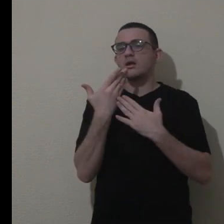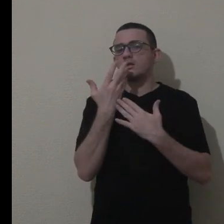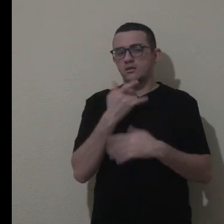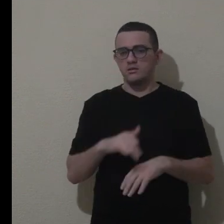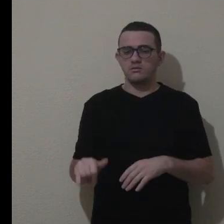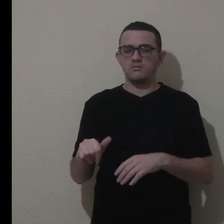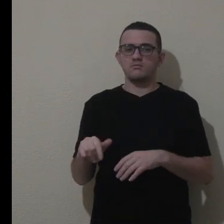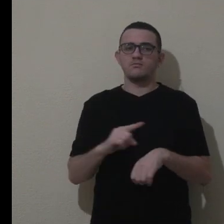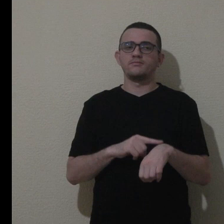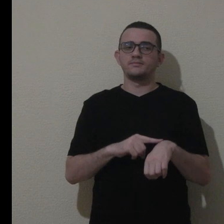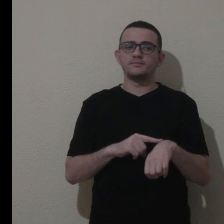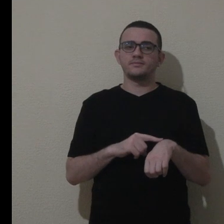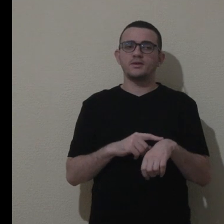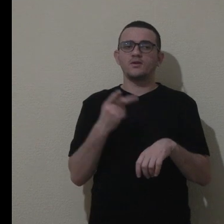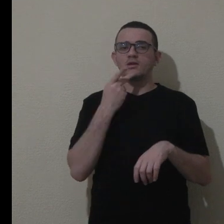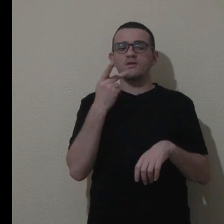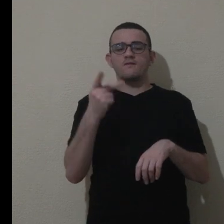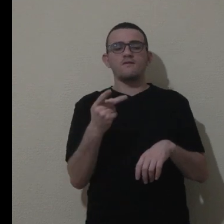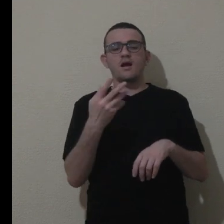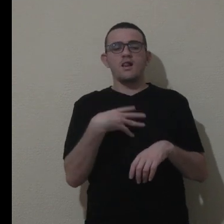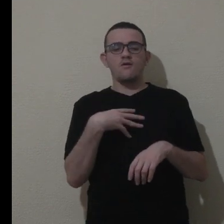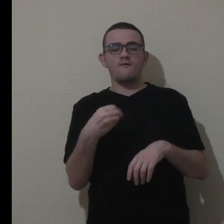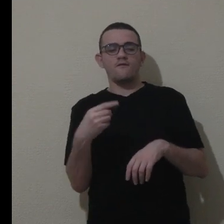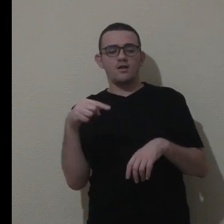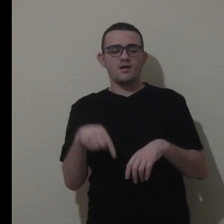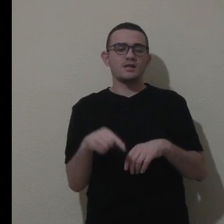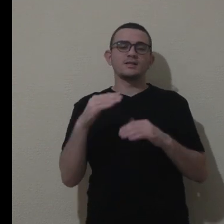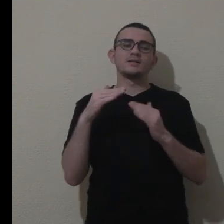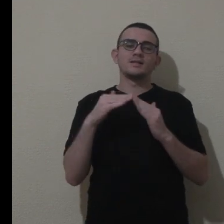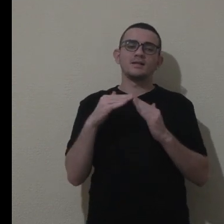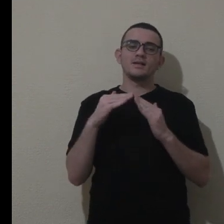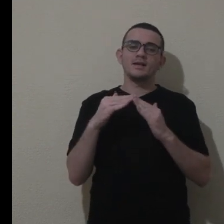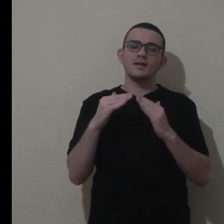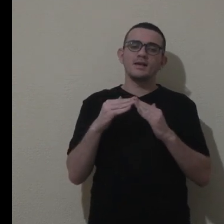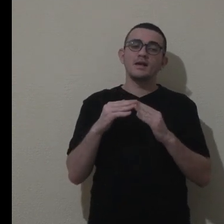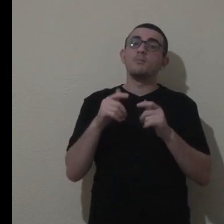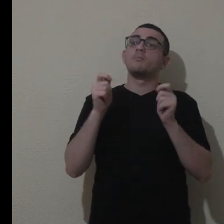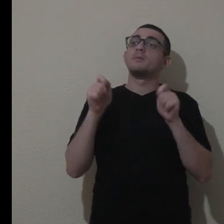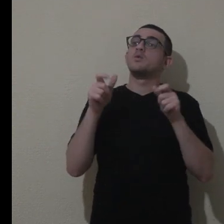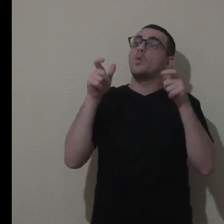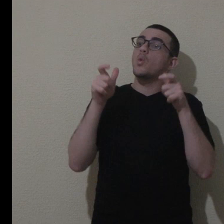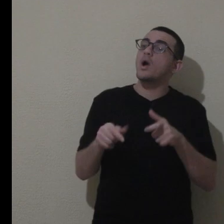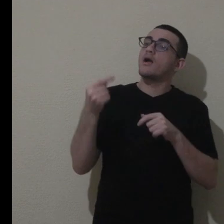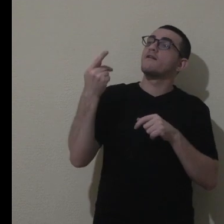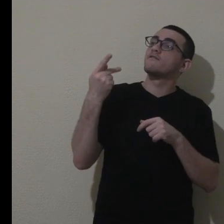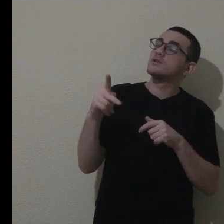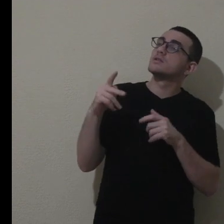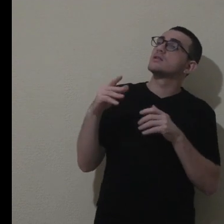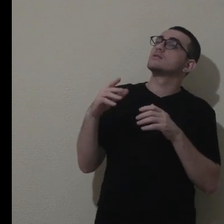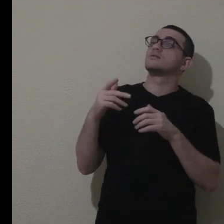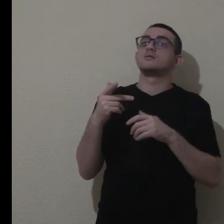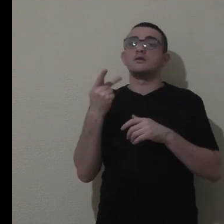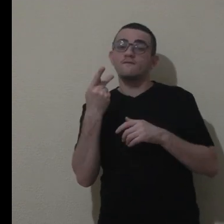tá? Então, como diz o meu menorzinho de casa, olha, que depende aonde você nasceu, né? Qual